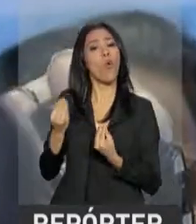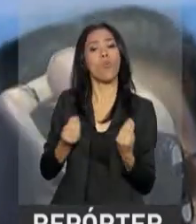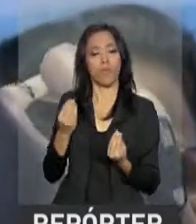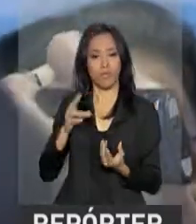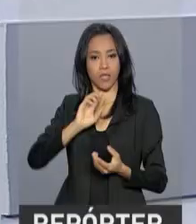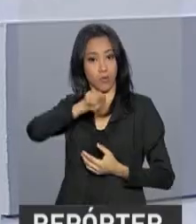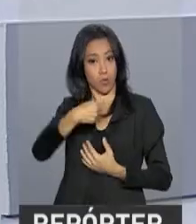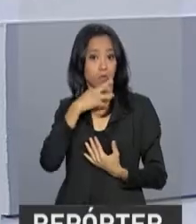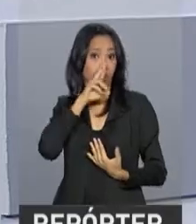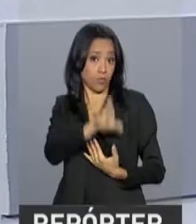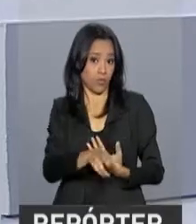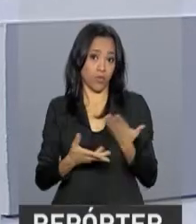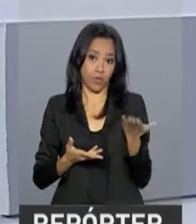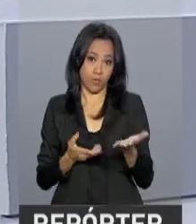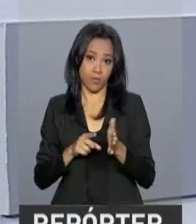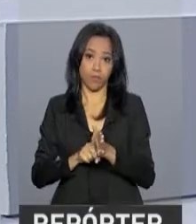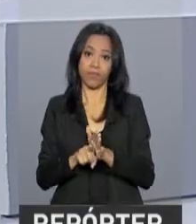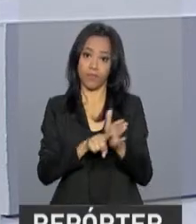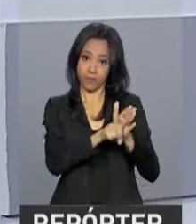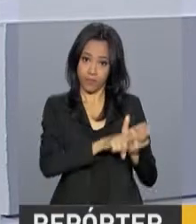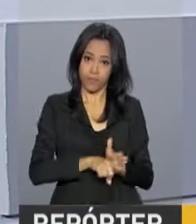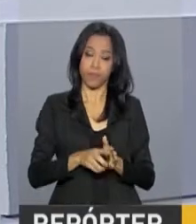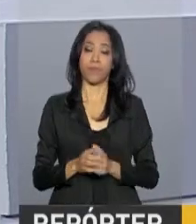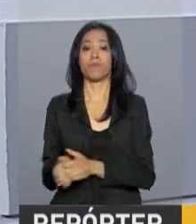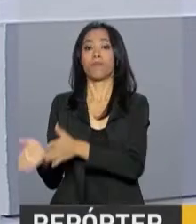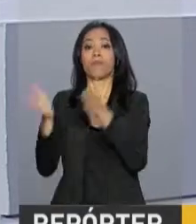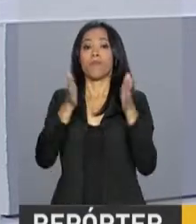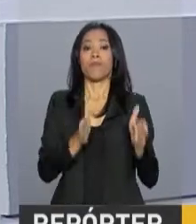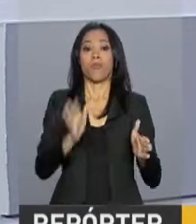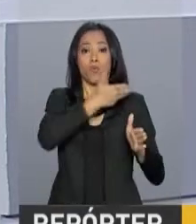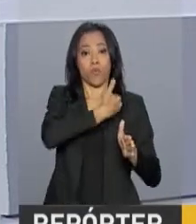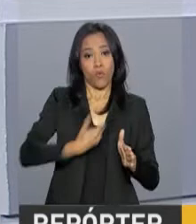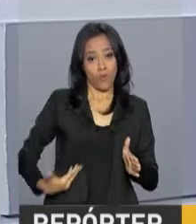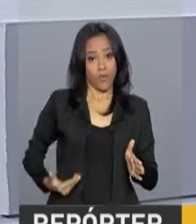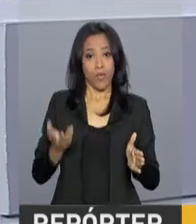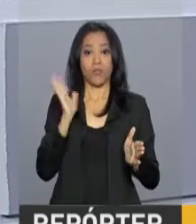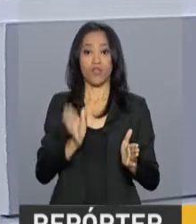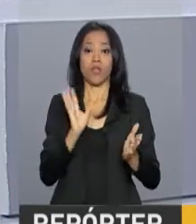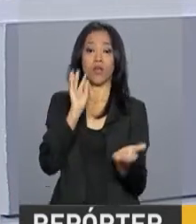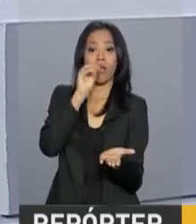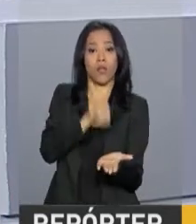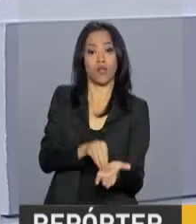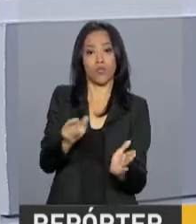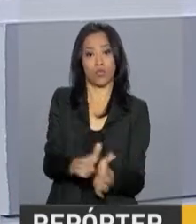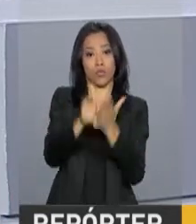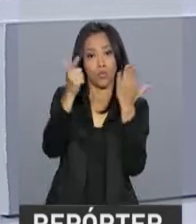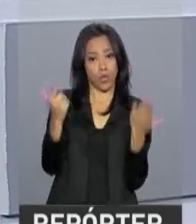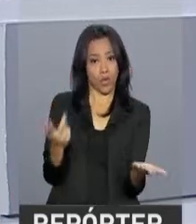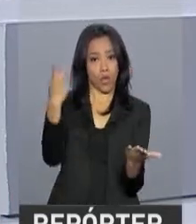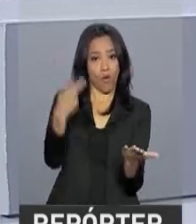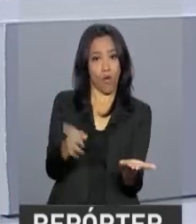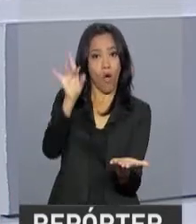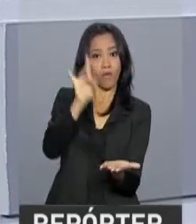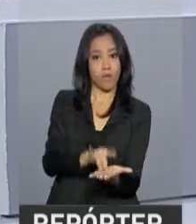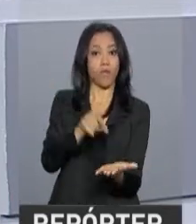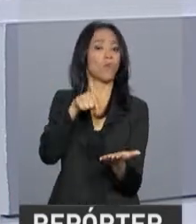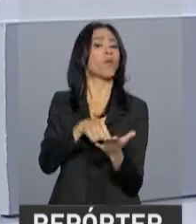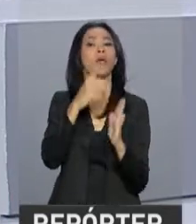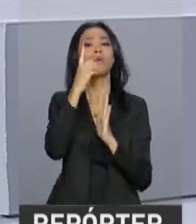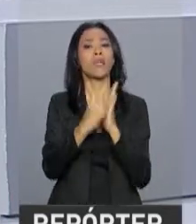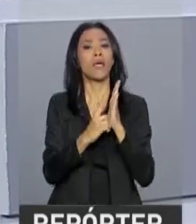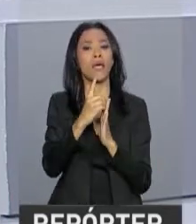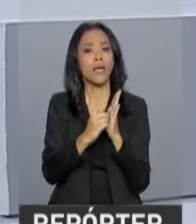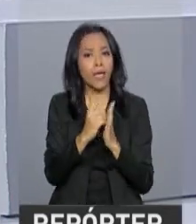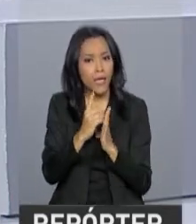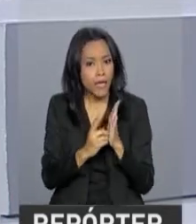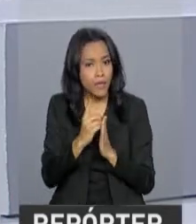resultado o governo publicou em edição extra do diário oficial decreto que regulamenta o subsídio de parte